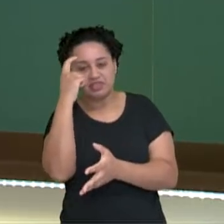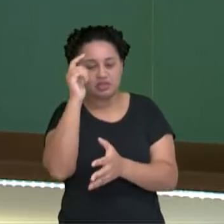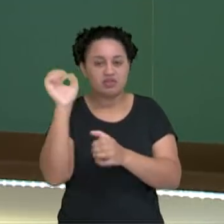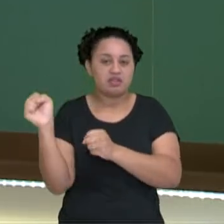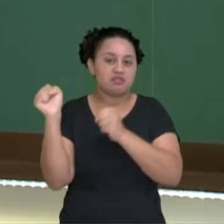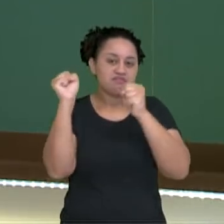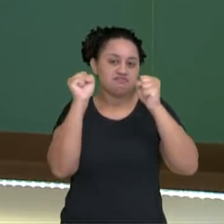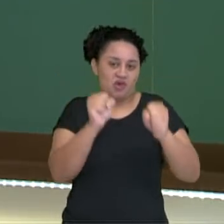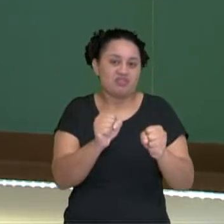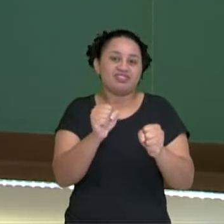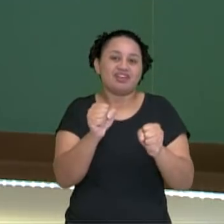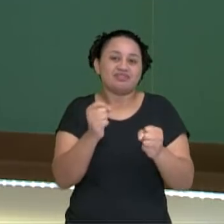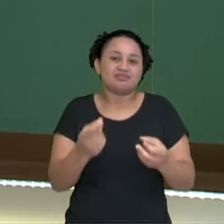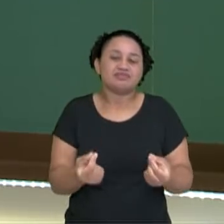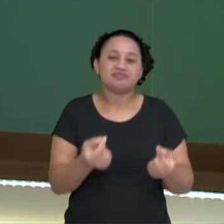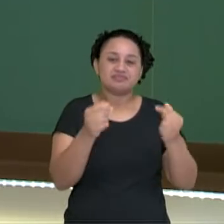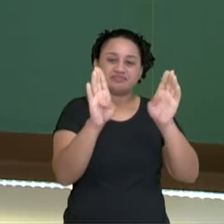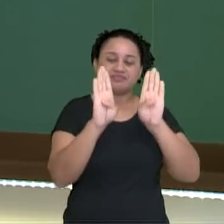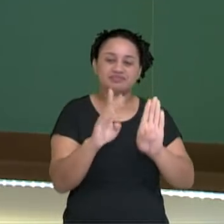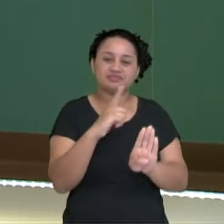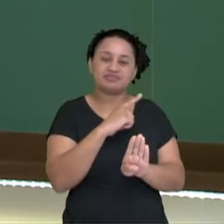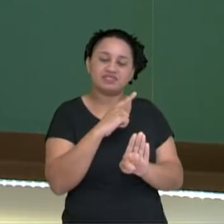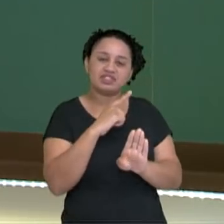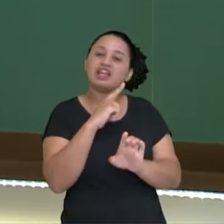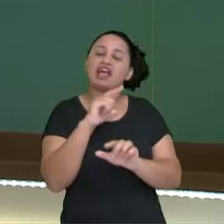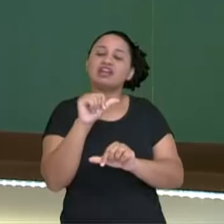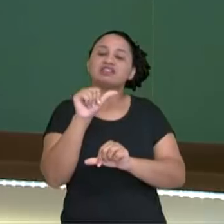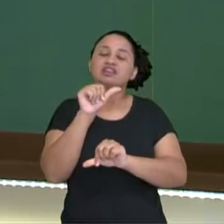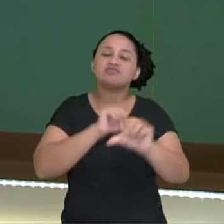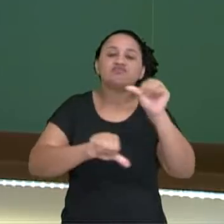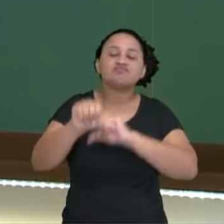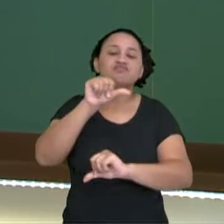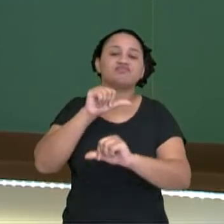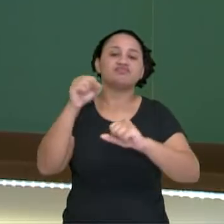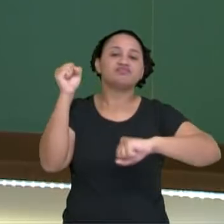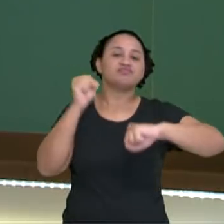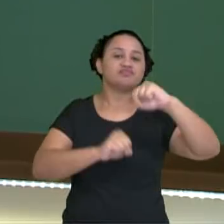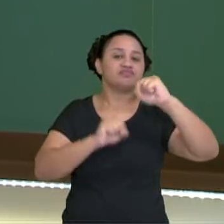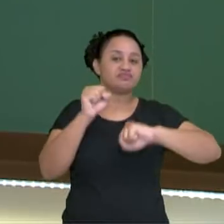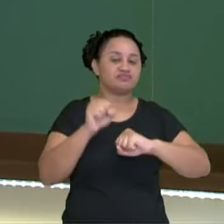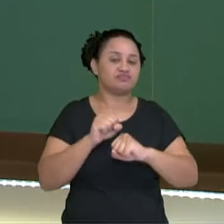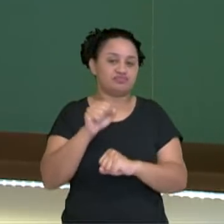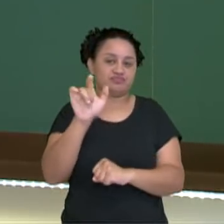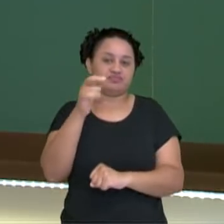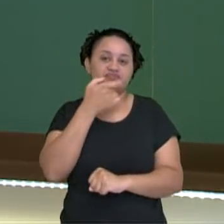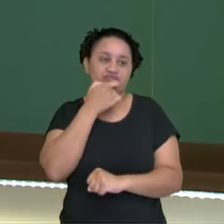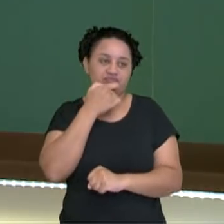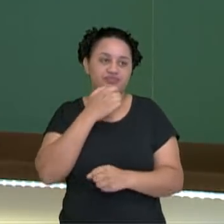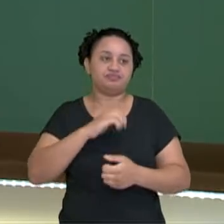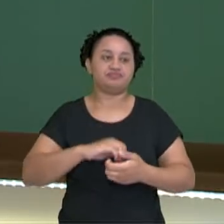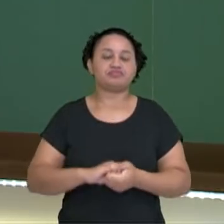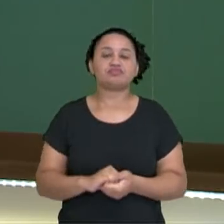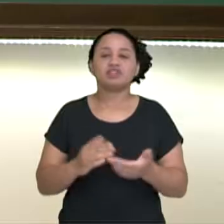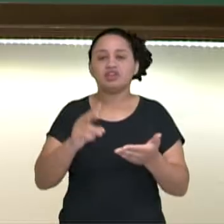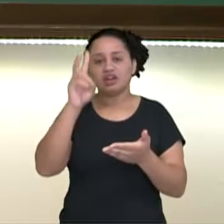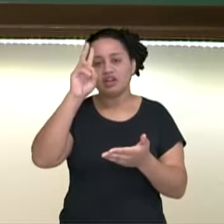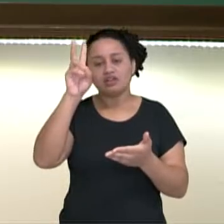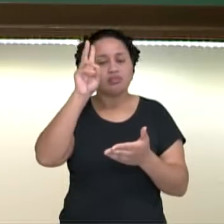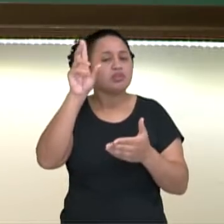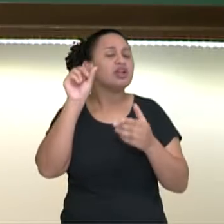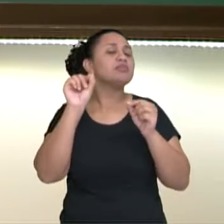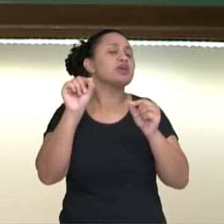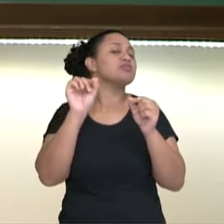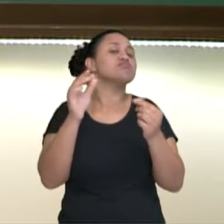da burguesia, a Revolução Industrial Inglesa. Nossa retomada, o que